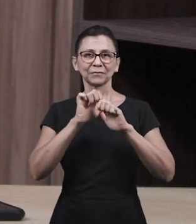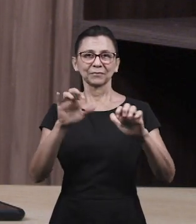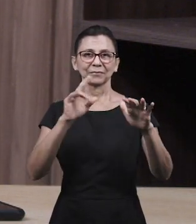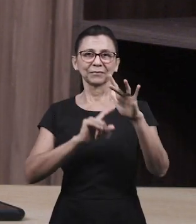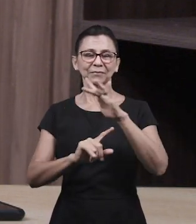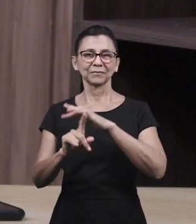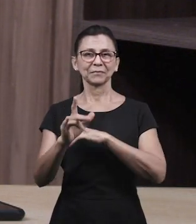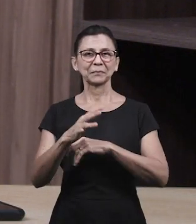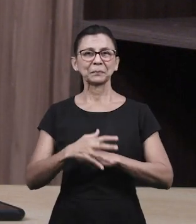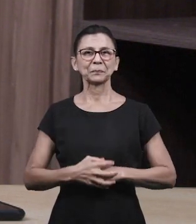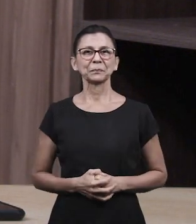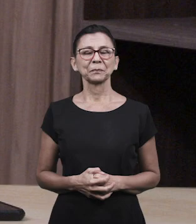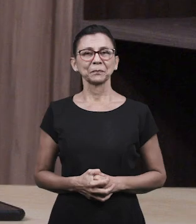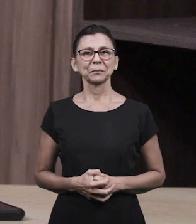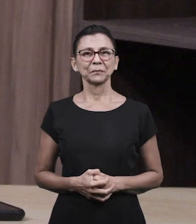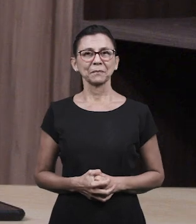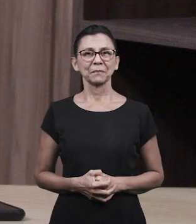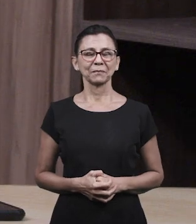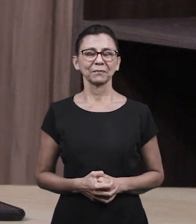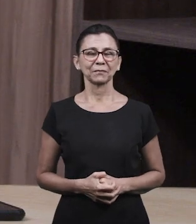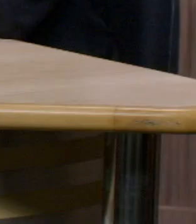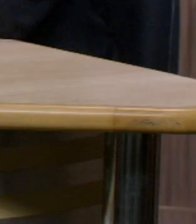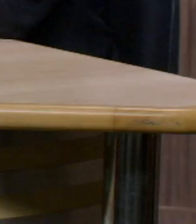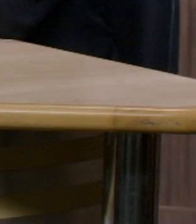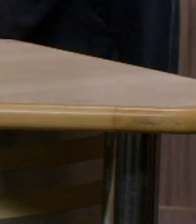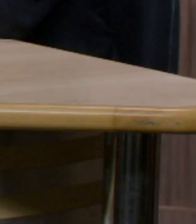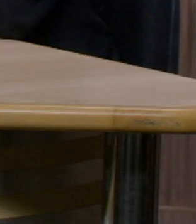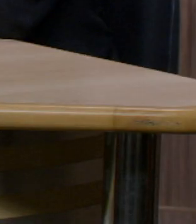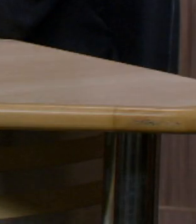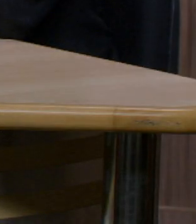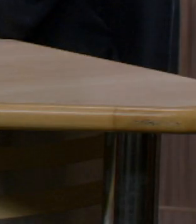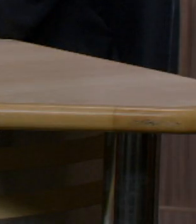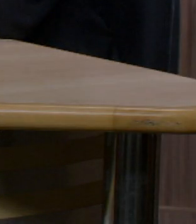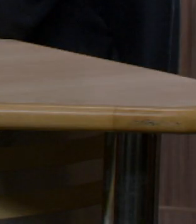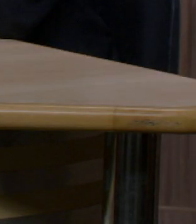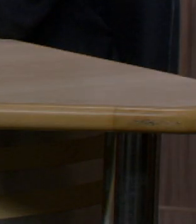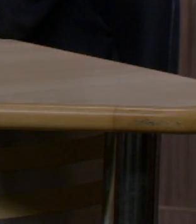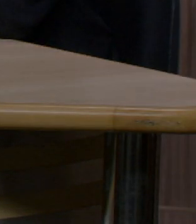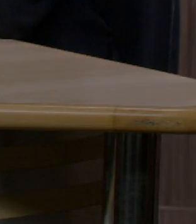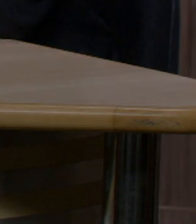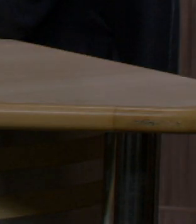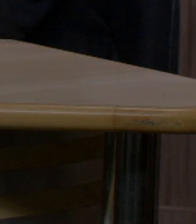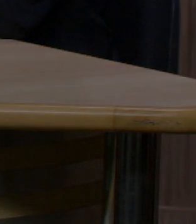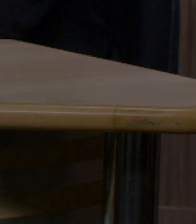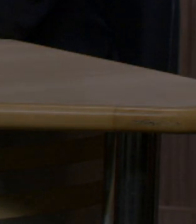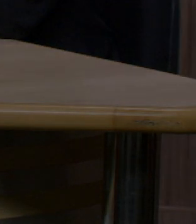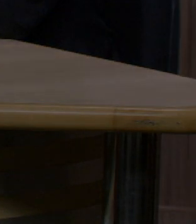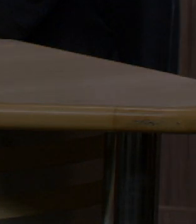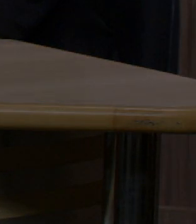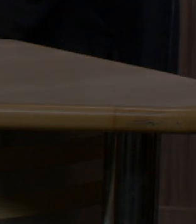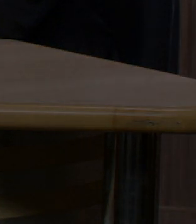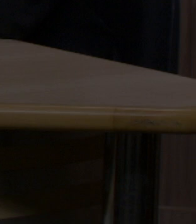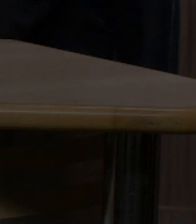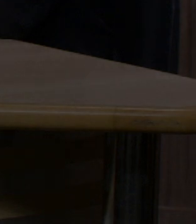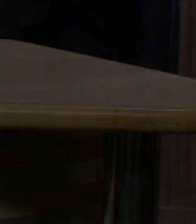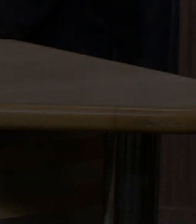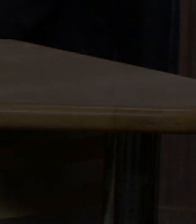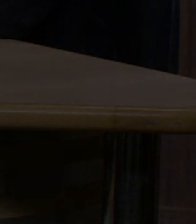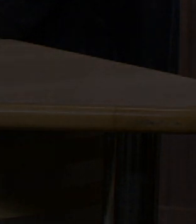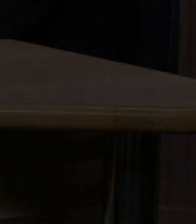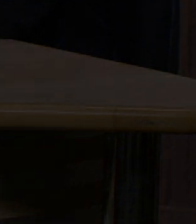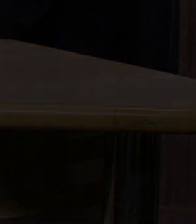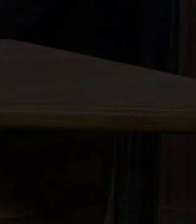anunciando o Evangelho Eterno. Você acabou de assistir na TV Web Manaim Conversas Bíblicas.